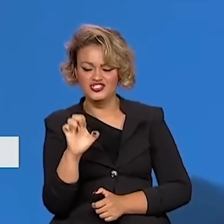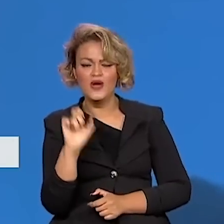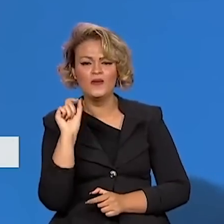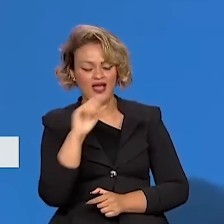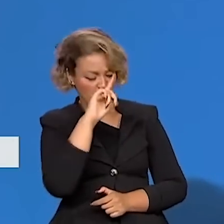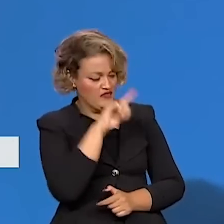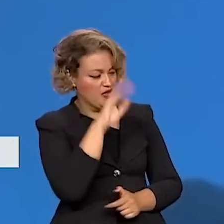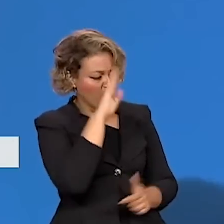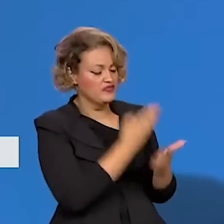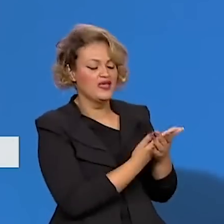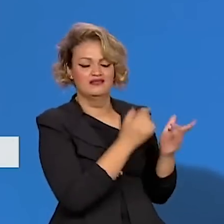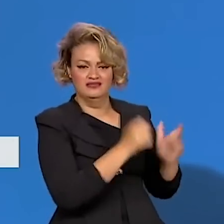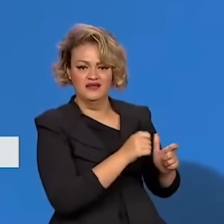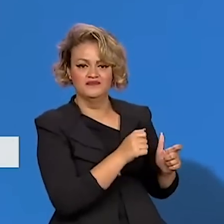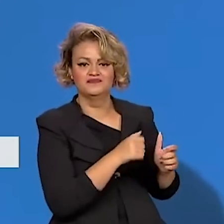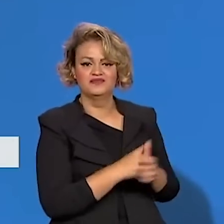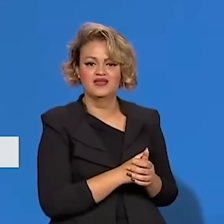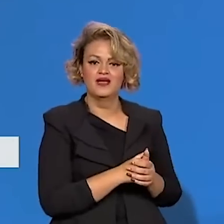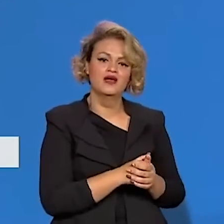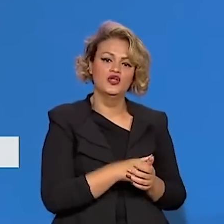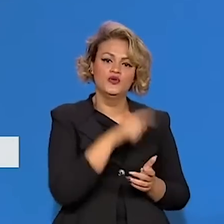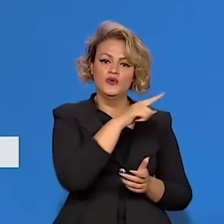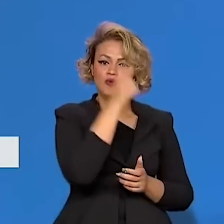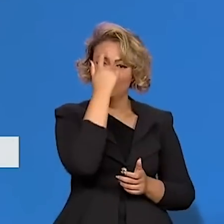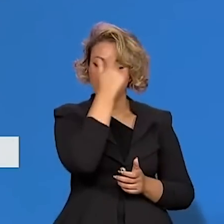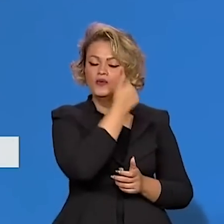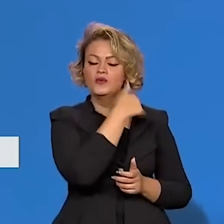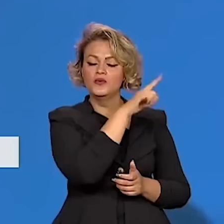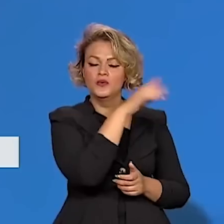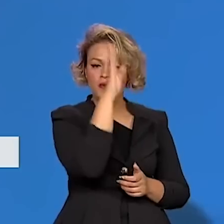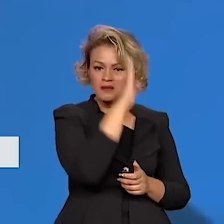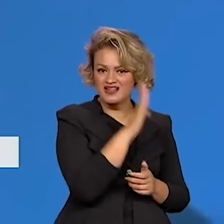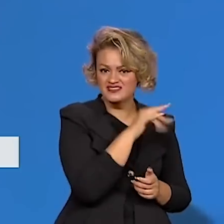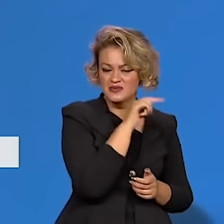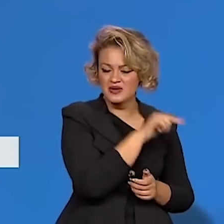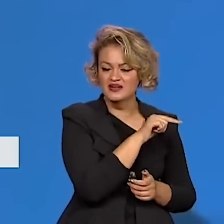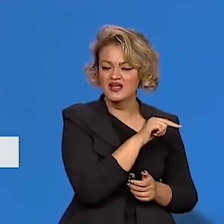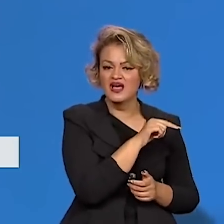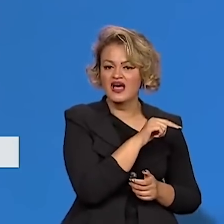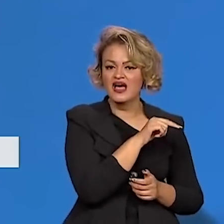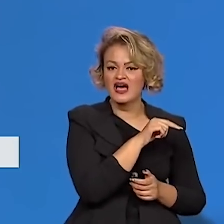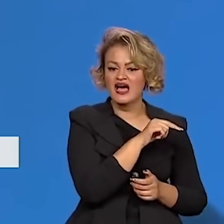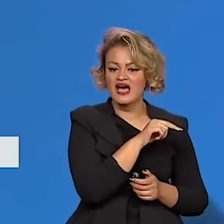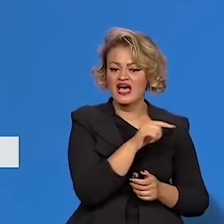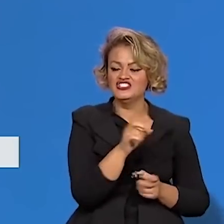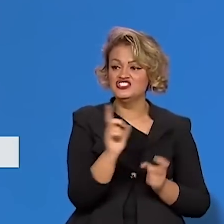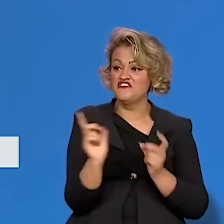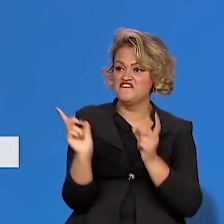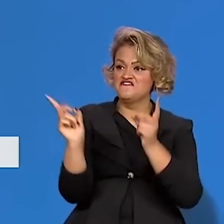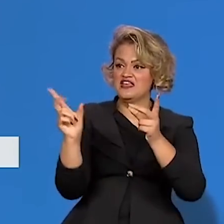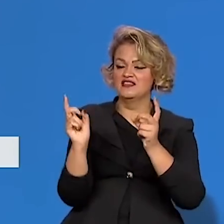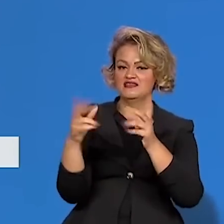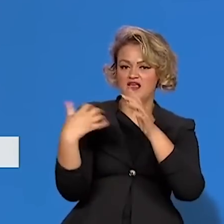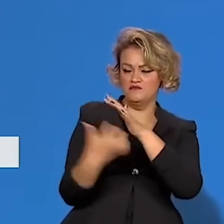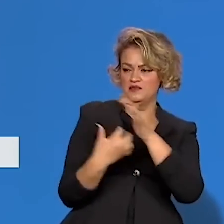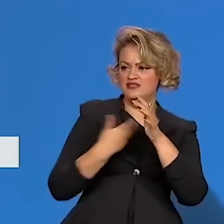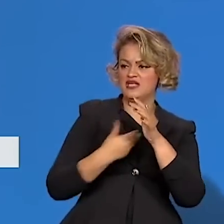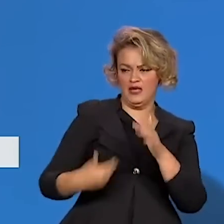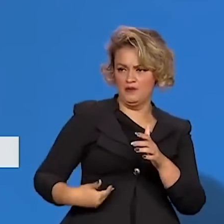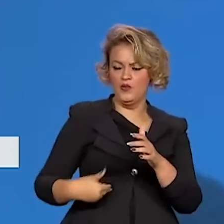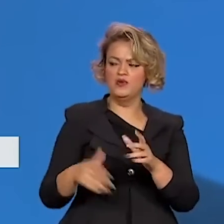as pessoas no Brasil nós não vamos vender empresas públicas